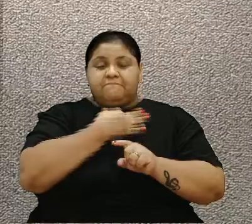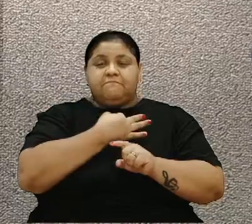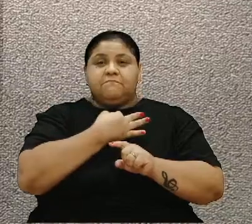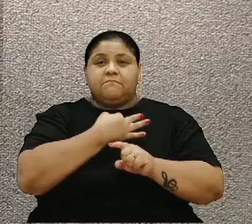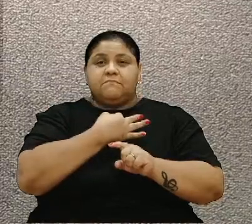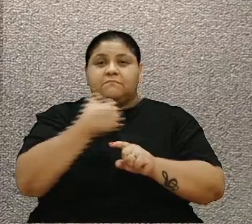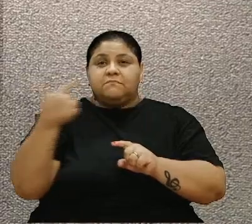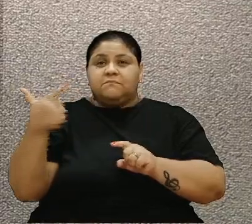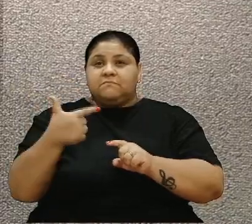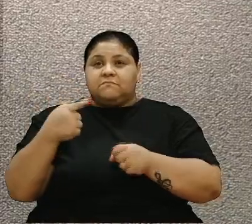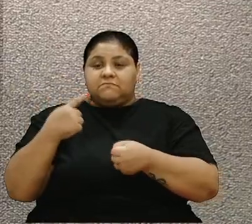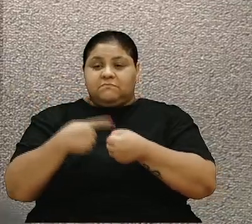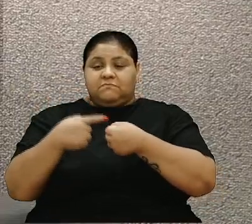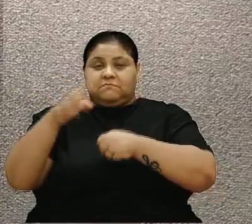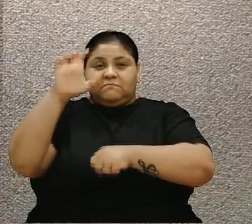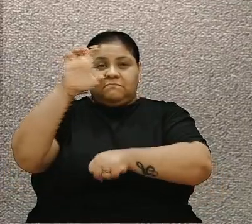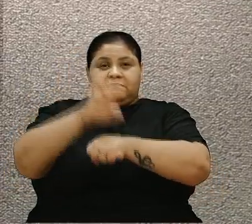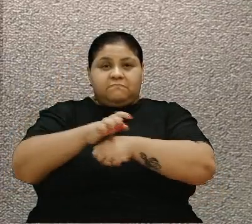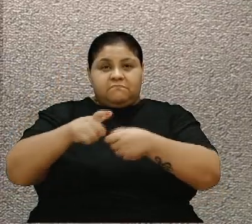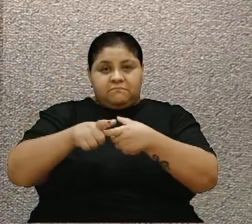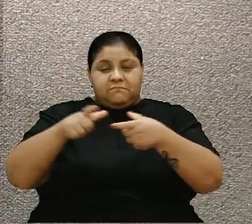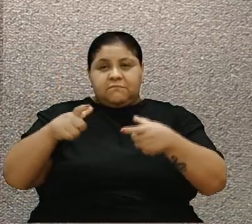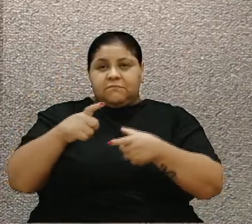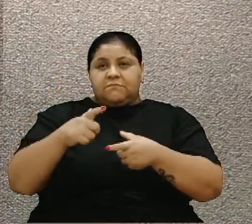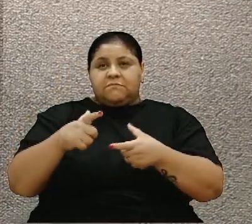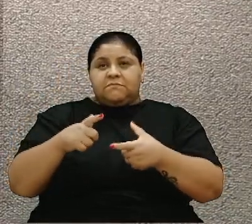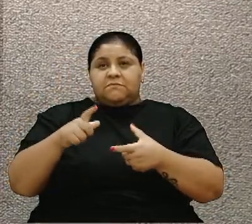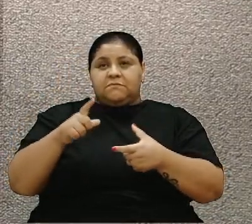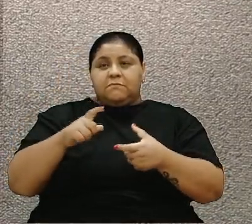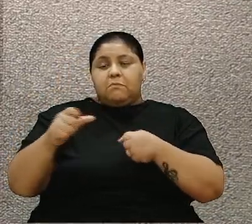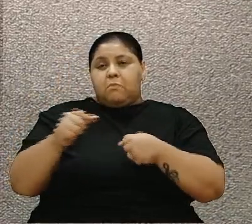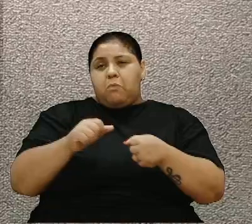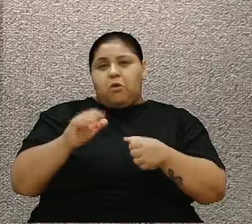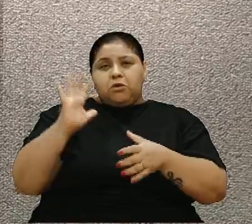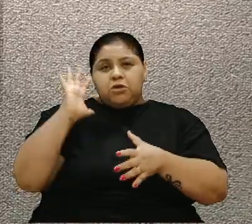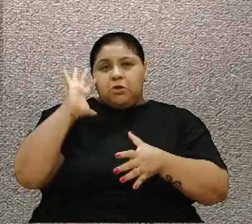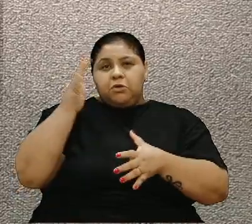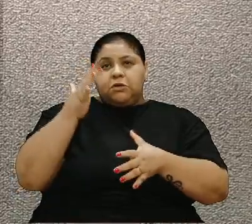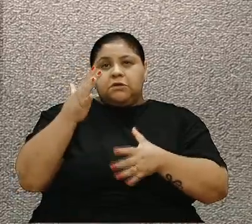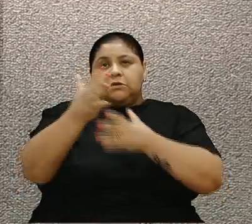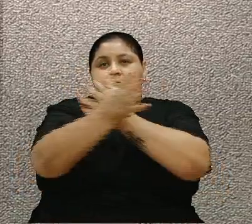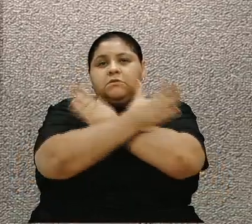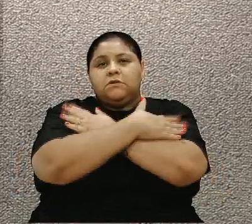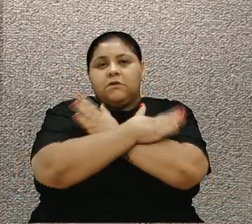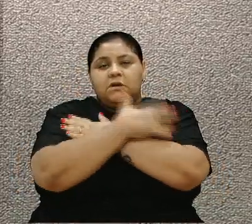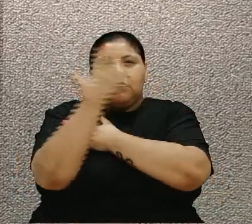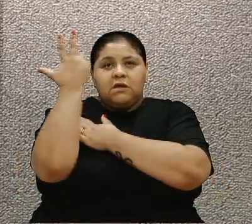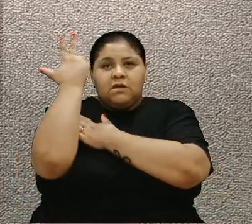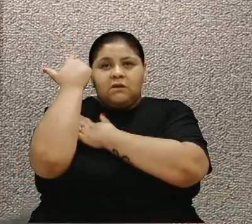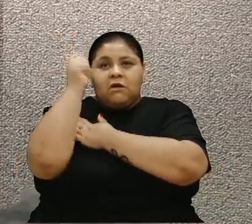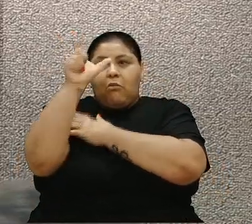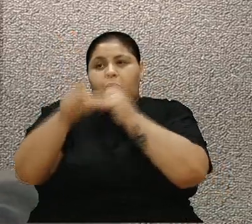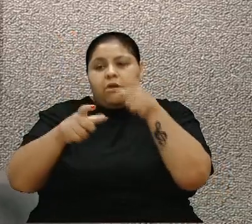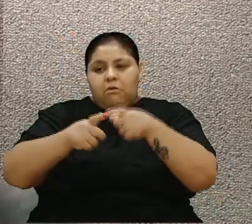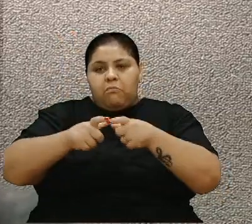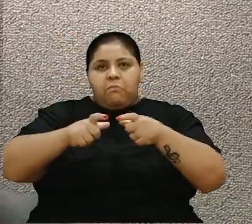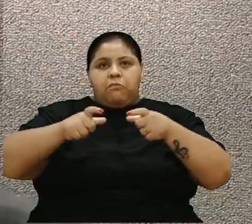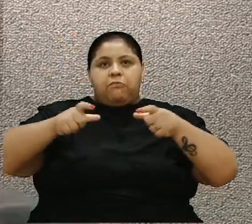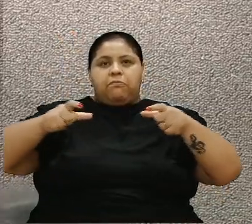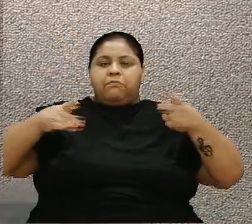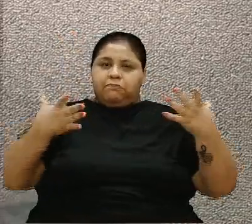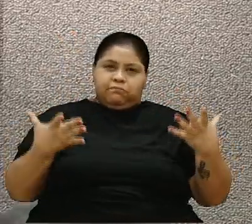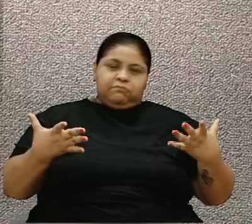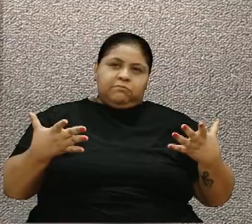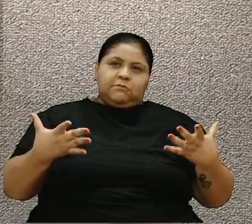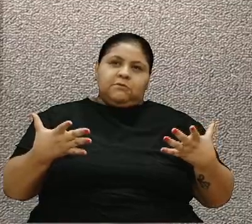a segunda cidade do estado do Rio Grande do Sul e, como tal, quando dá uma crise, por exemplo, de desemprego, naturalmente essa população vai aumentar também.